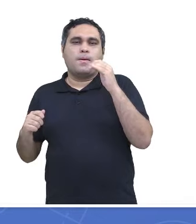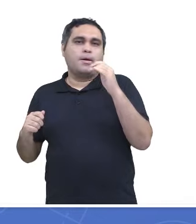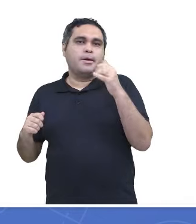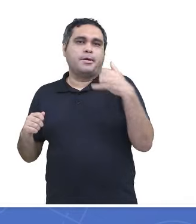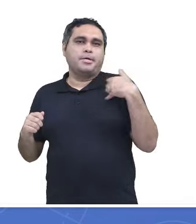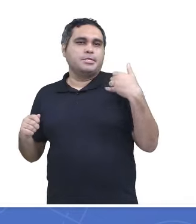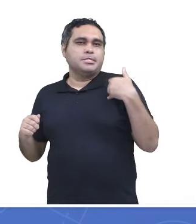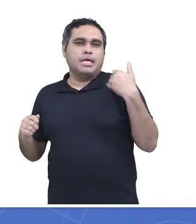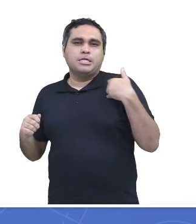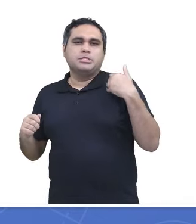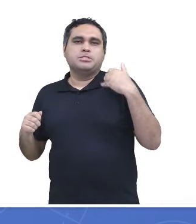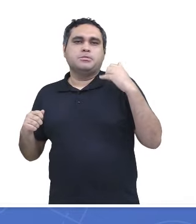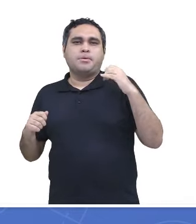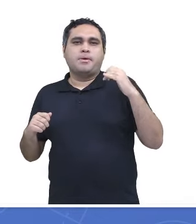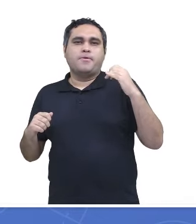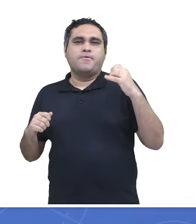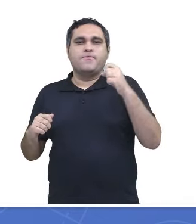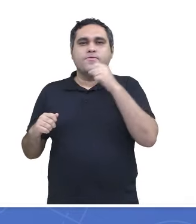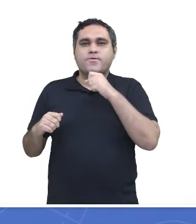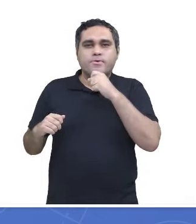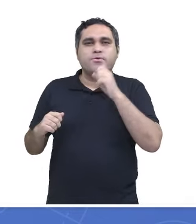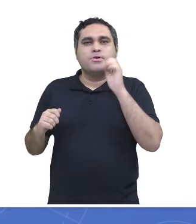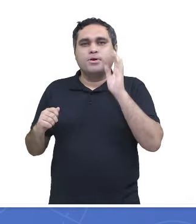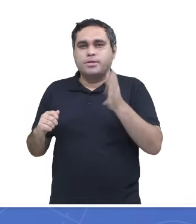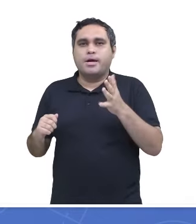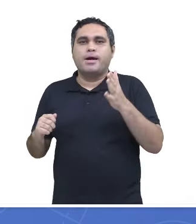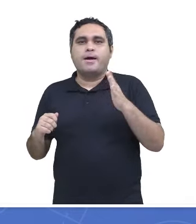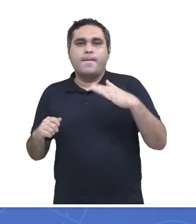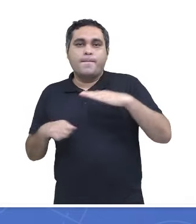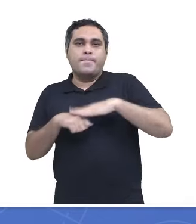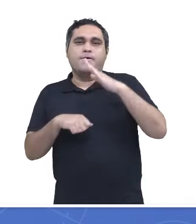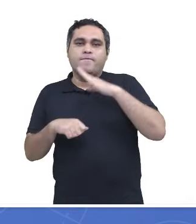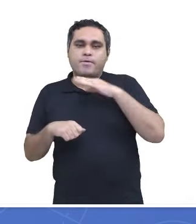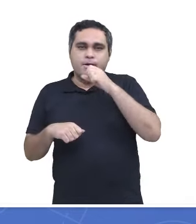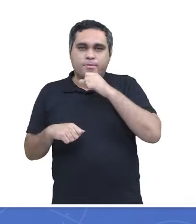Vejam lá, na verdade, existe uma